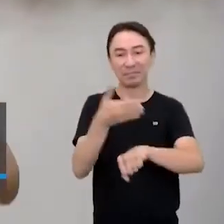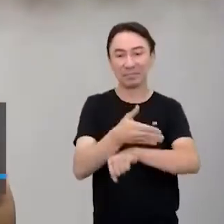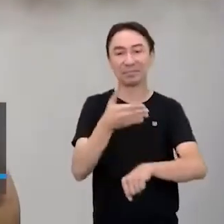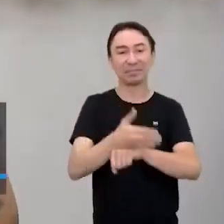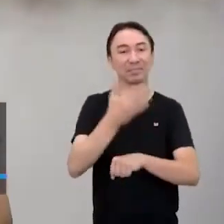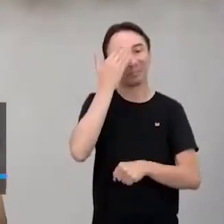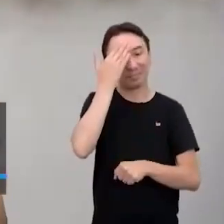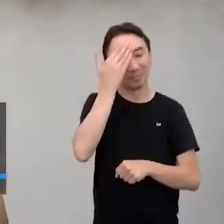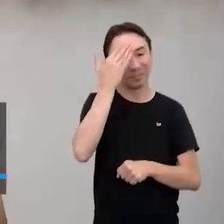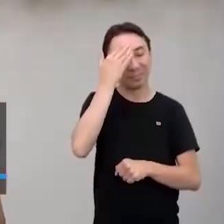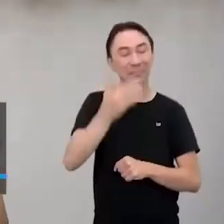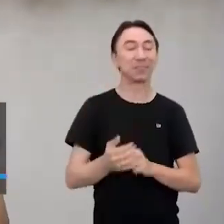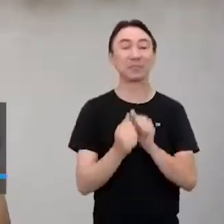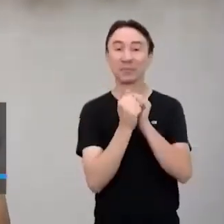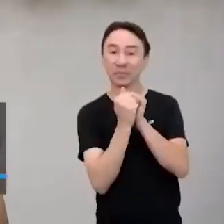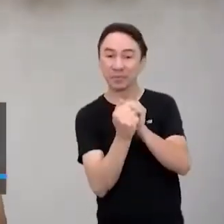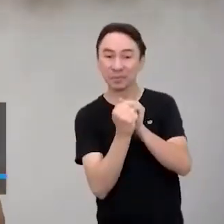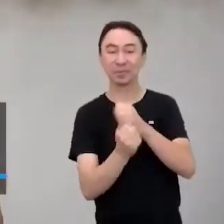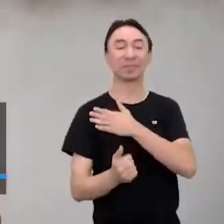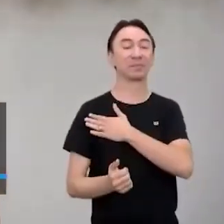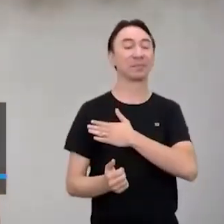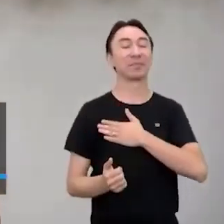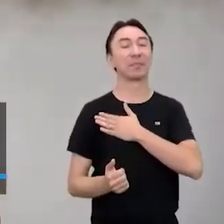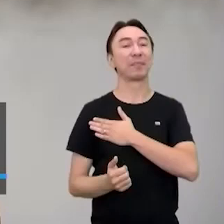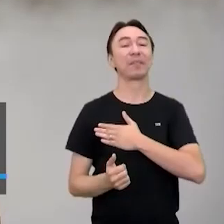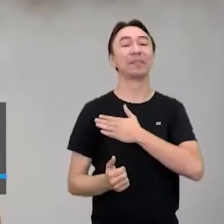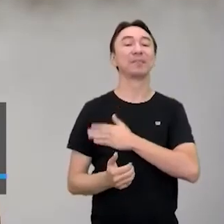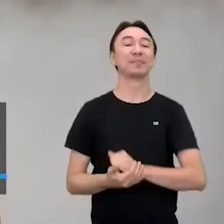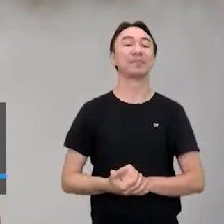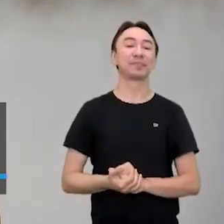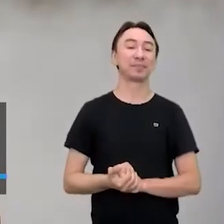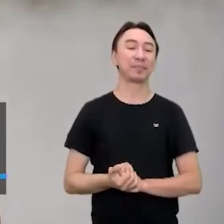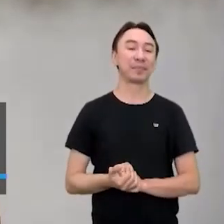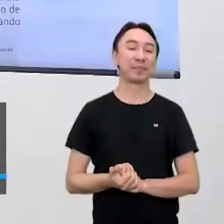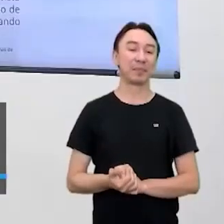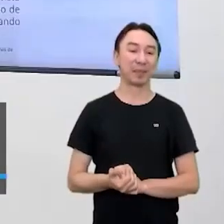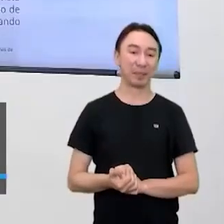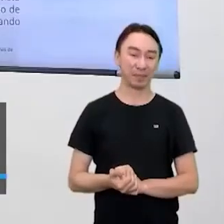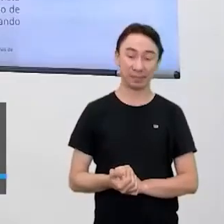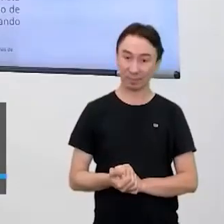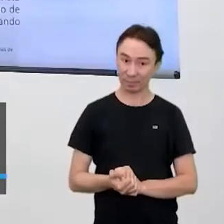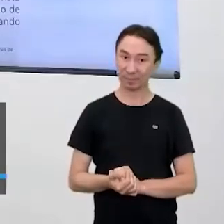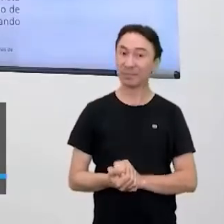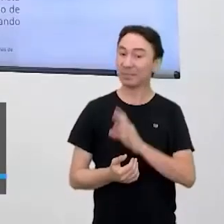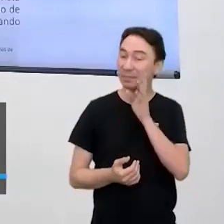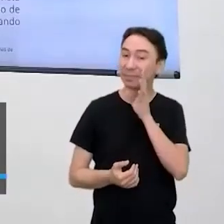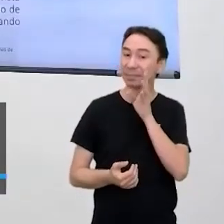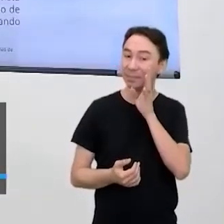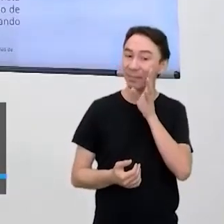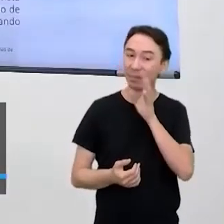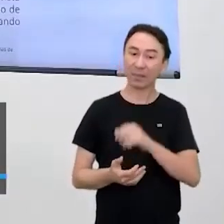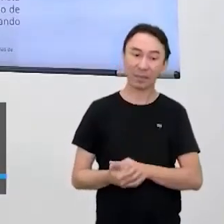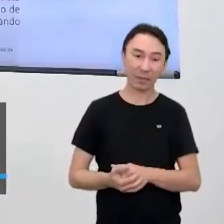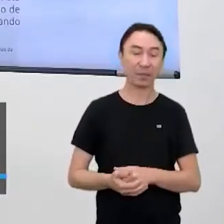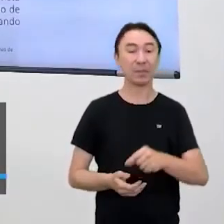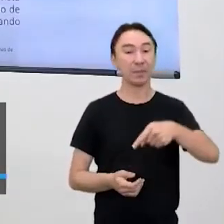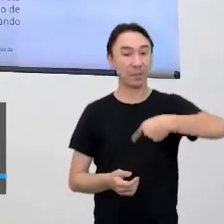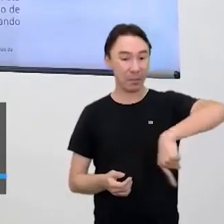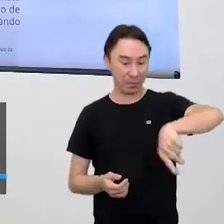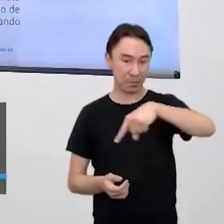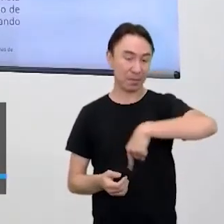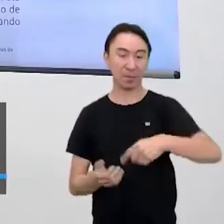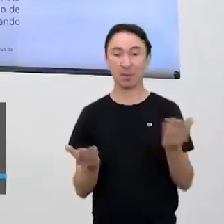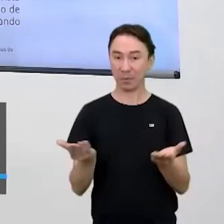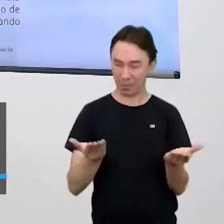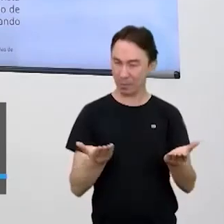felicidade estar com vocês mais uma vez. Bem legal, então. Gente, a gente vai começar